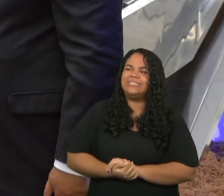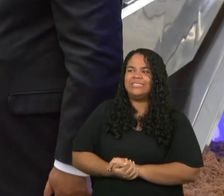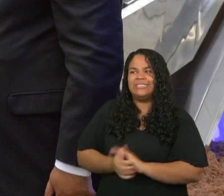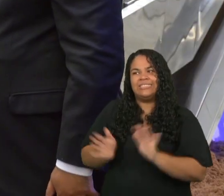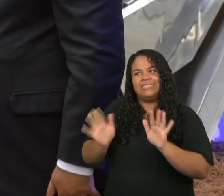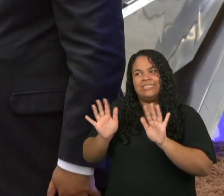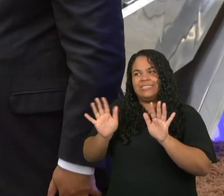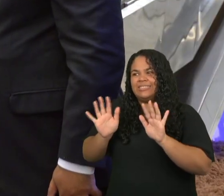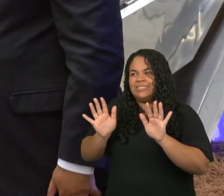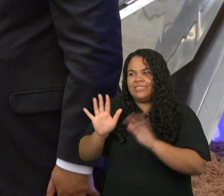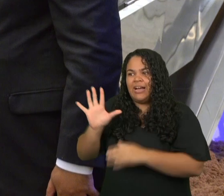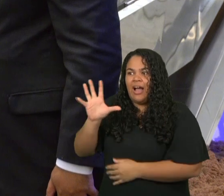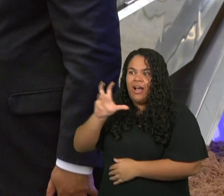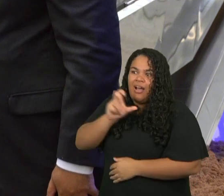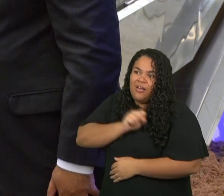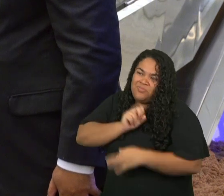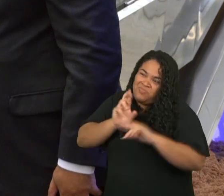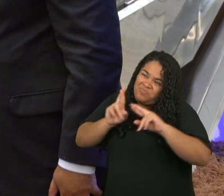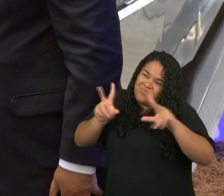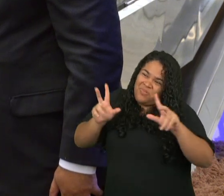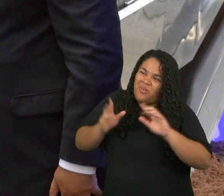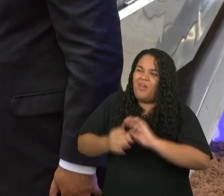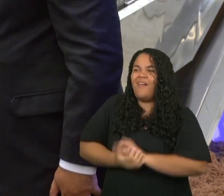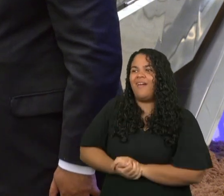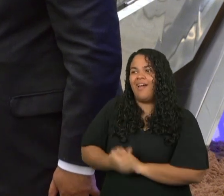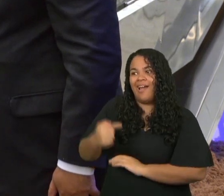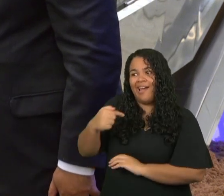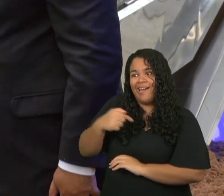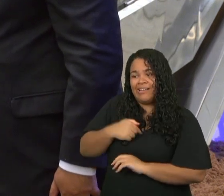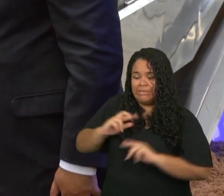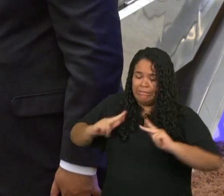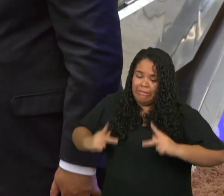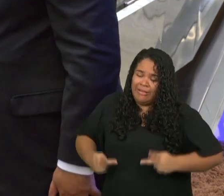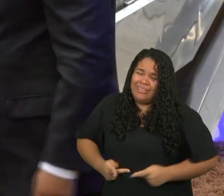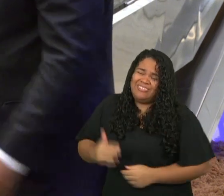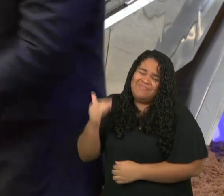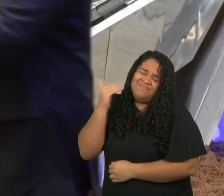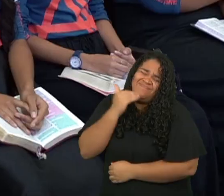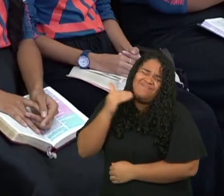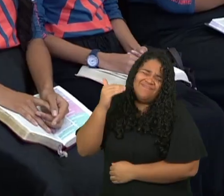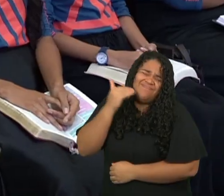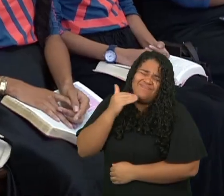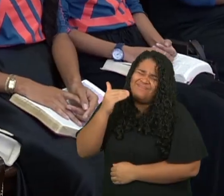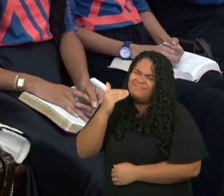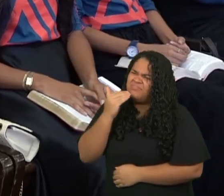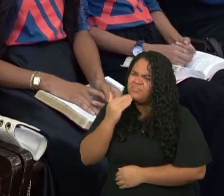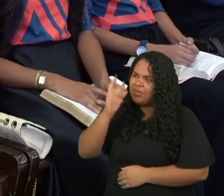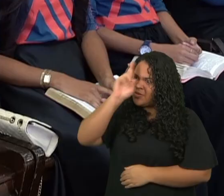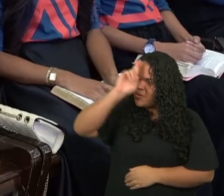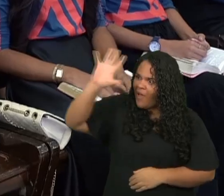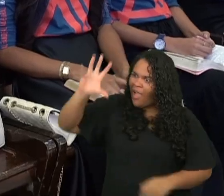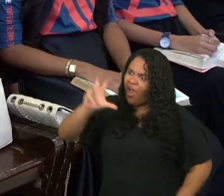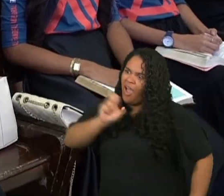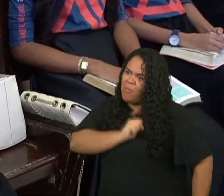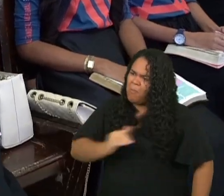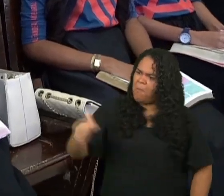mestre, eu te amo com o amor humano, fraco, não é igual ao teu por mim.